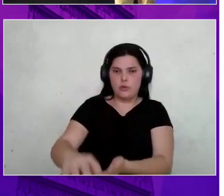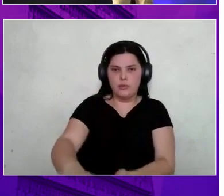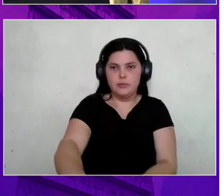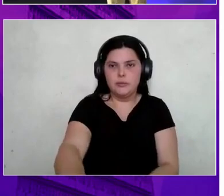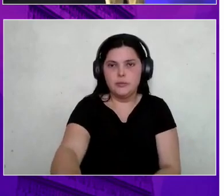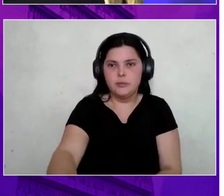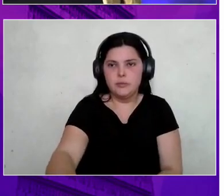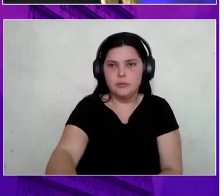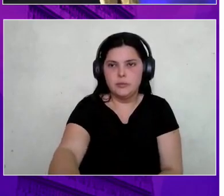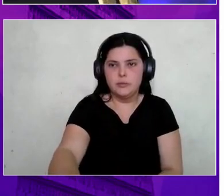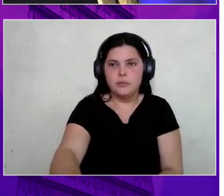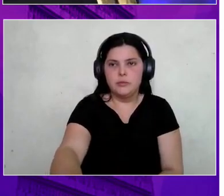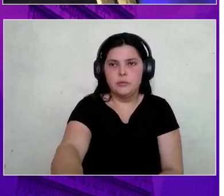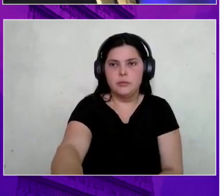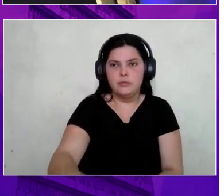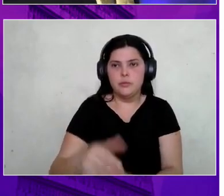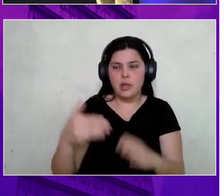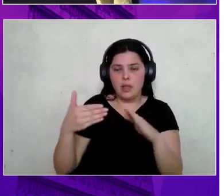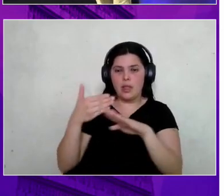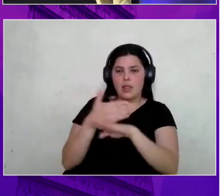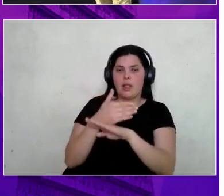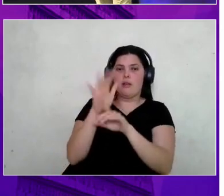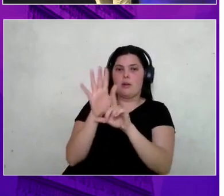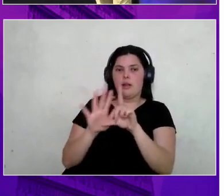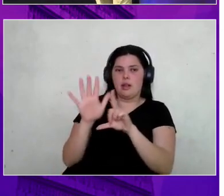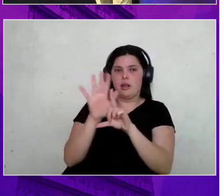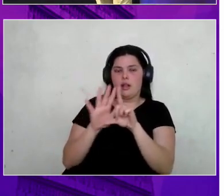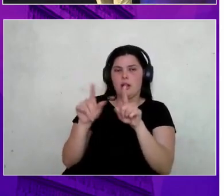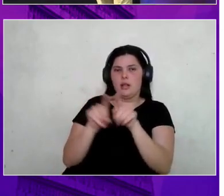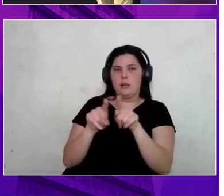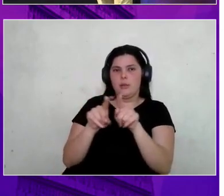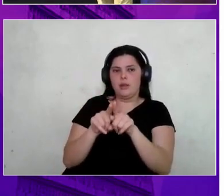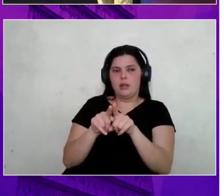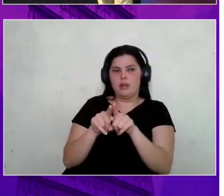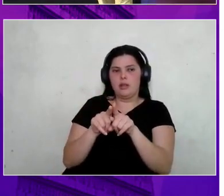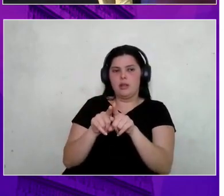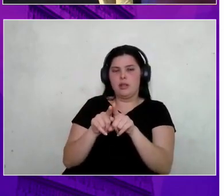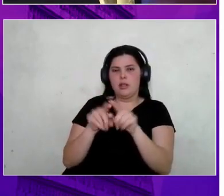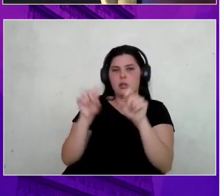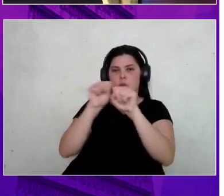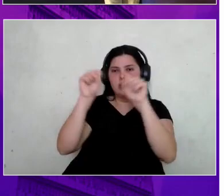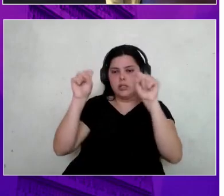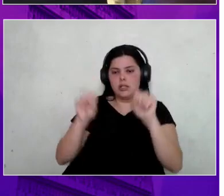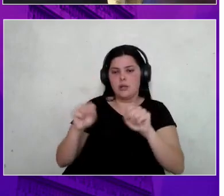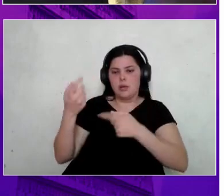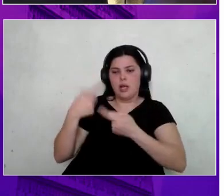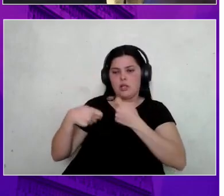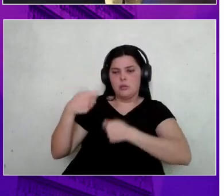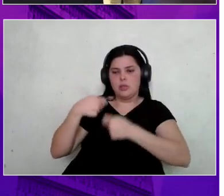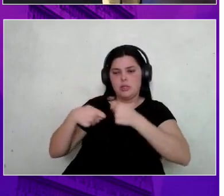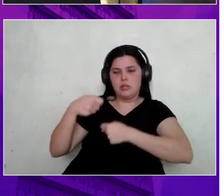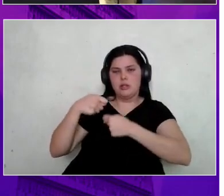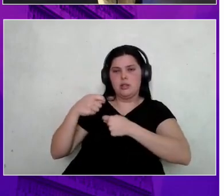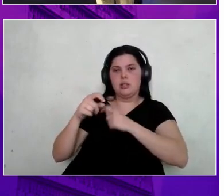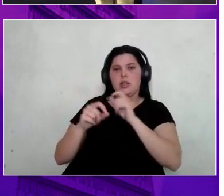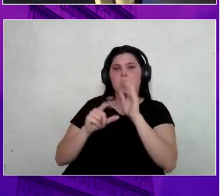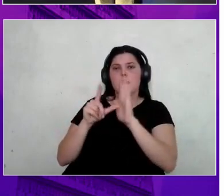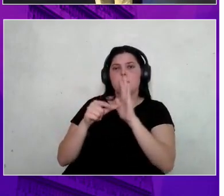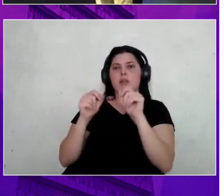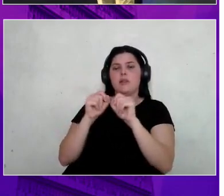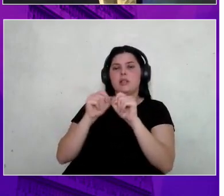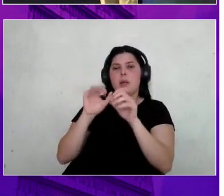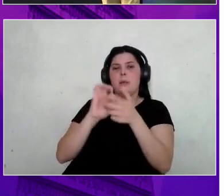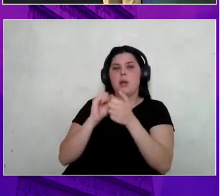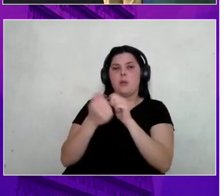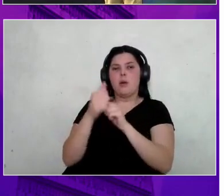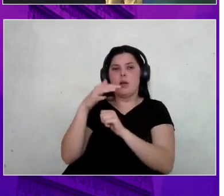notificações. Então, eles entravam no painel lá do sistema, do admin, do SafetyPay, e faziam isso manualmente, né? Só que